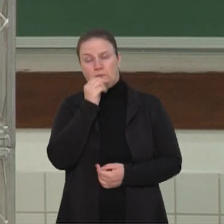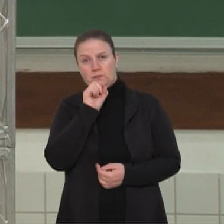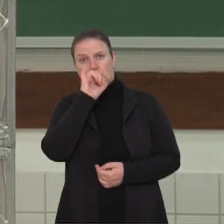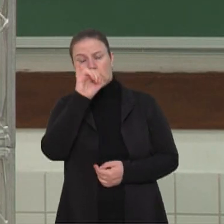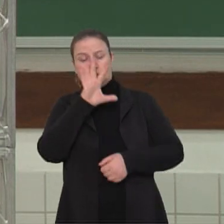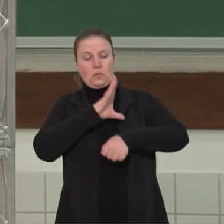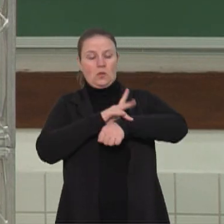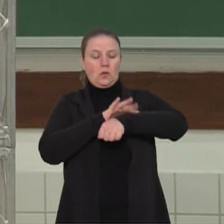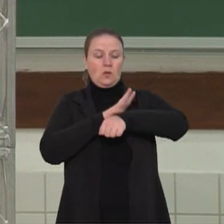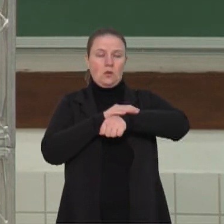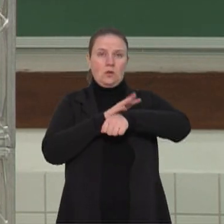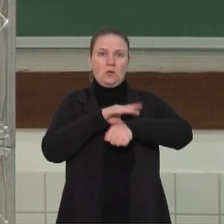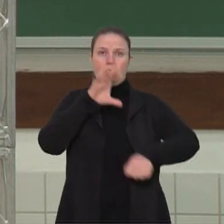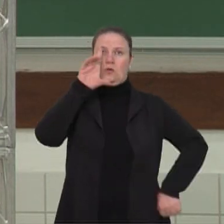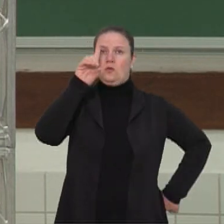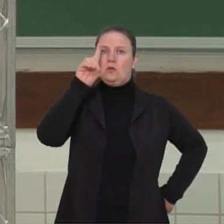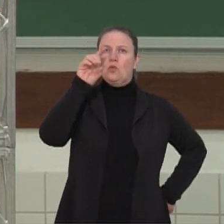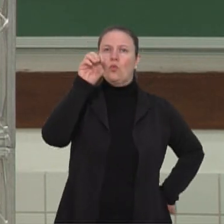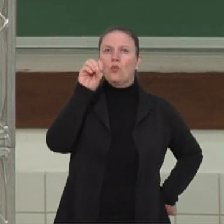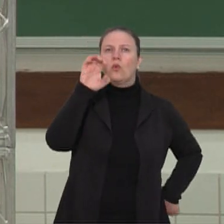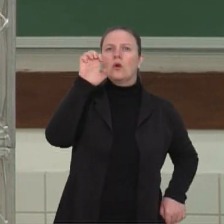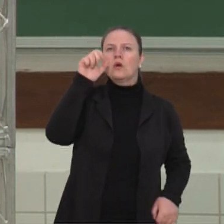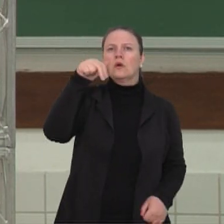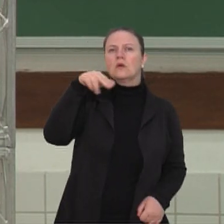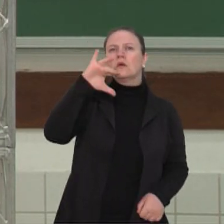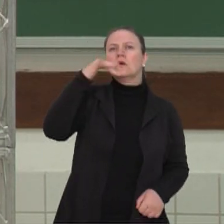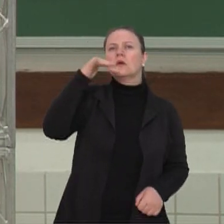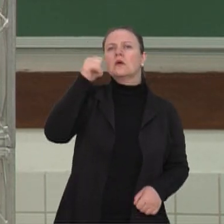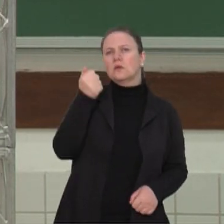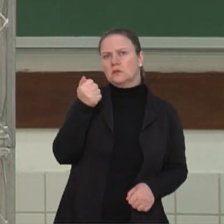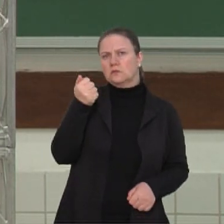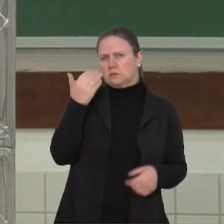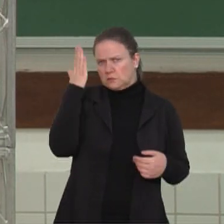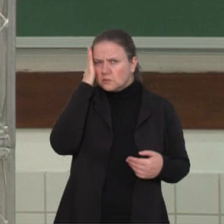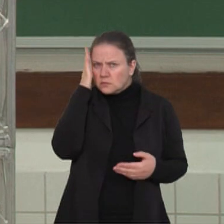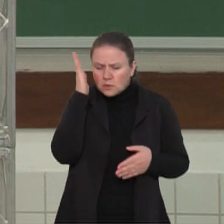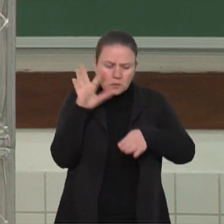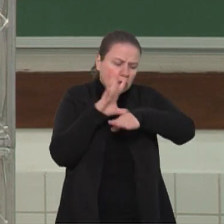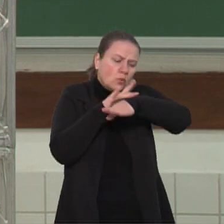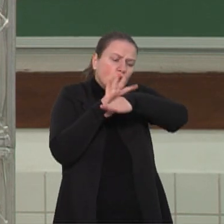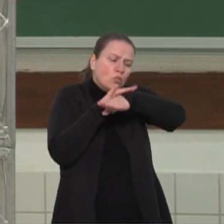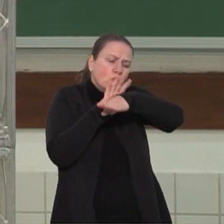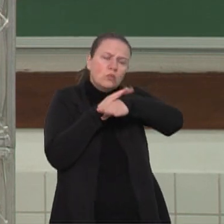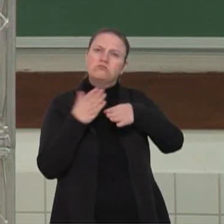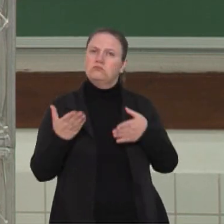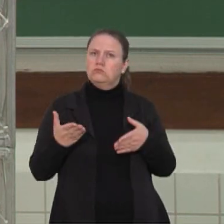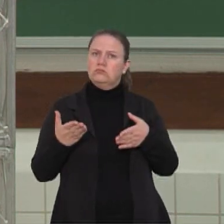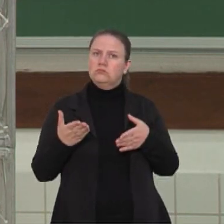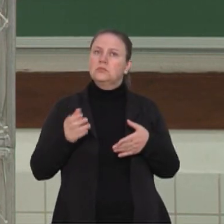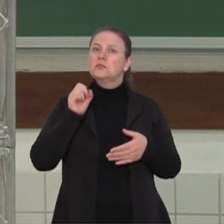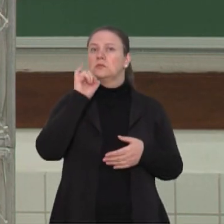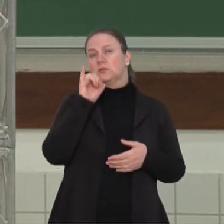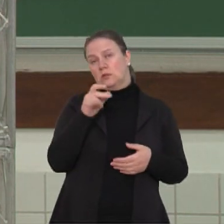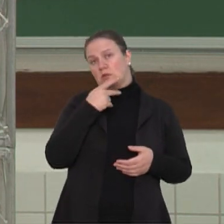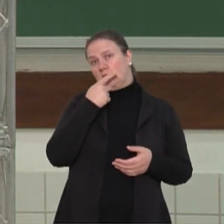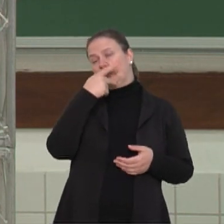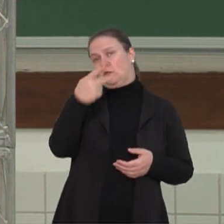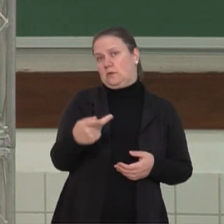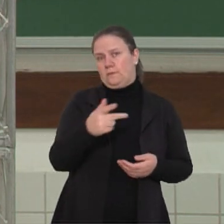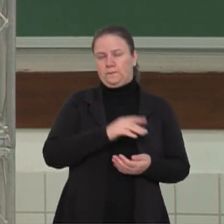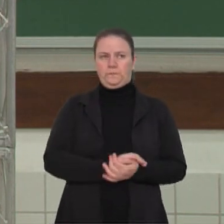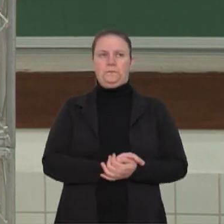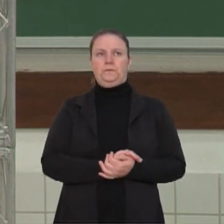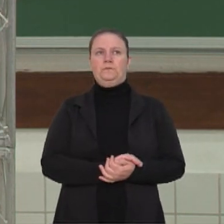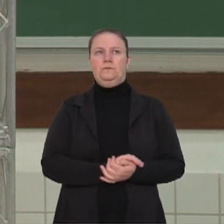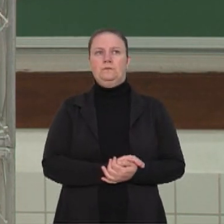doença, independente se está num texto, você entende o que é uma doença, o que é doença. Agora, se eu digo assim para vocês,